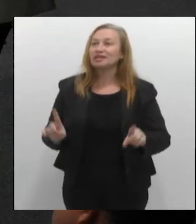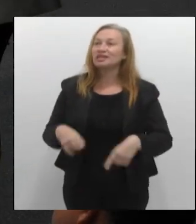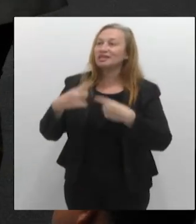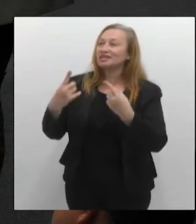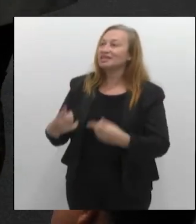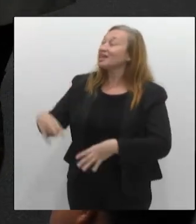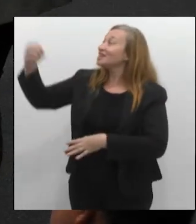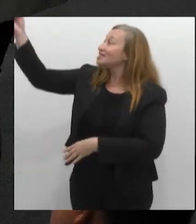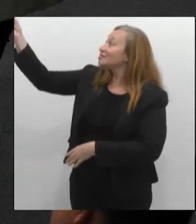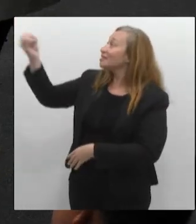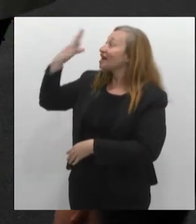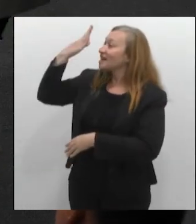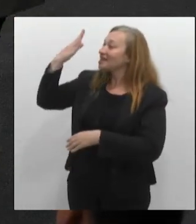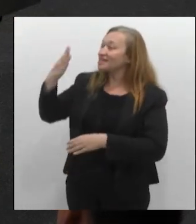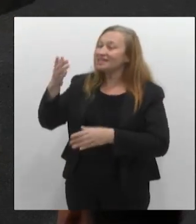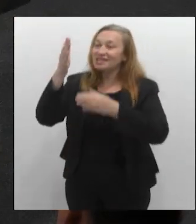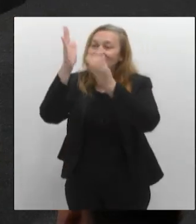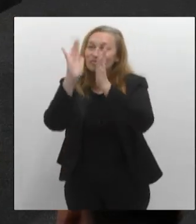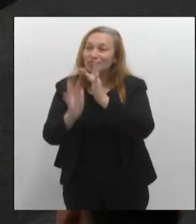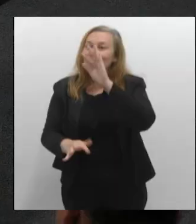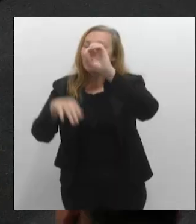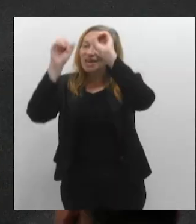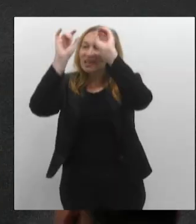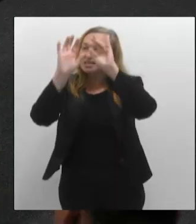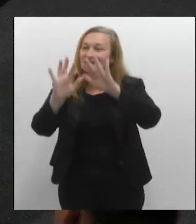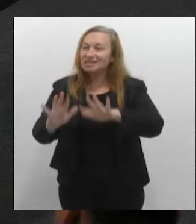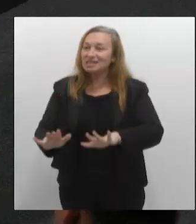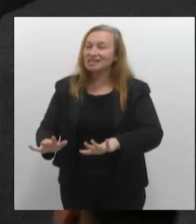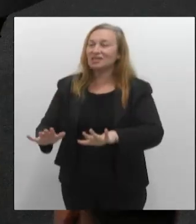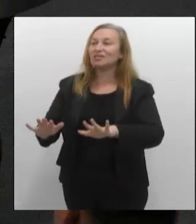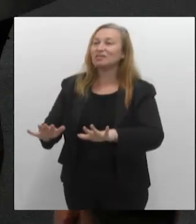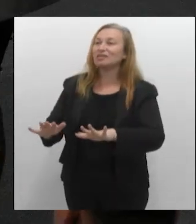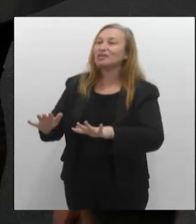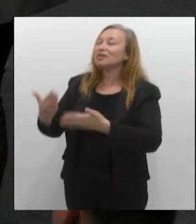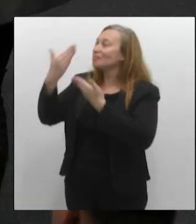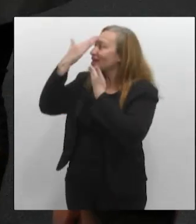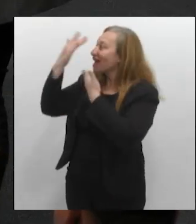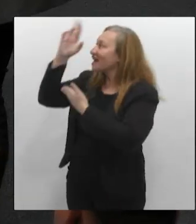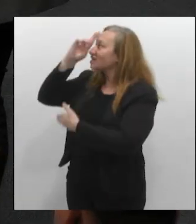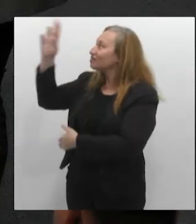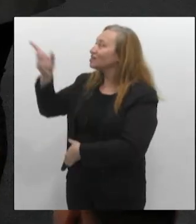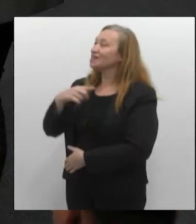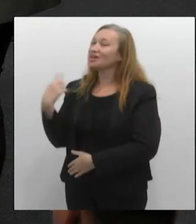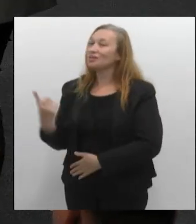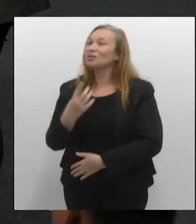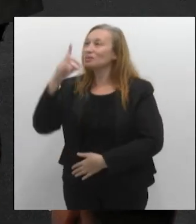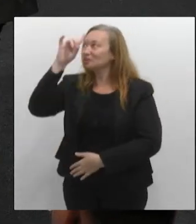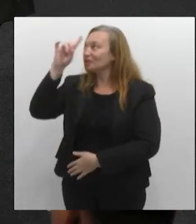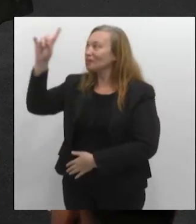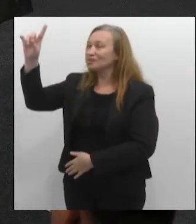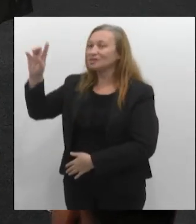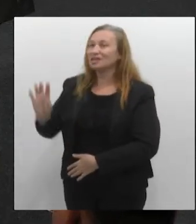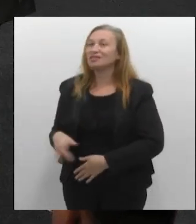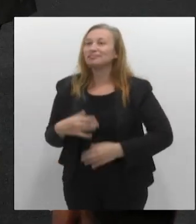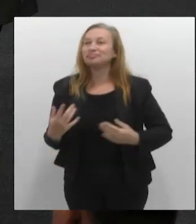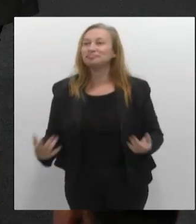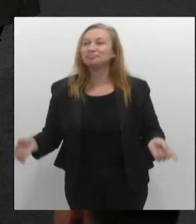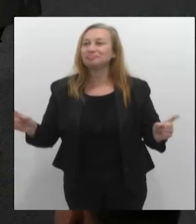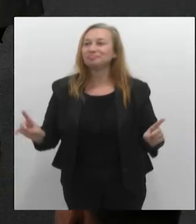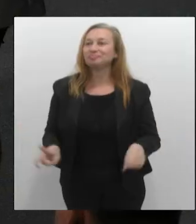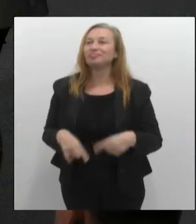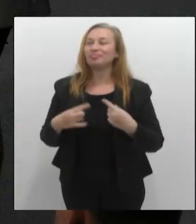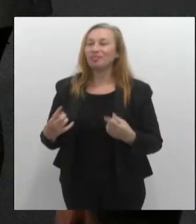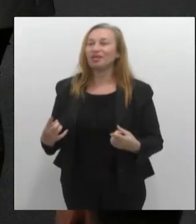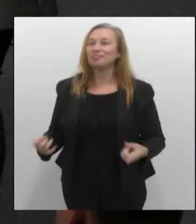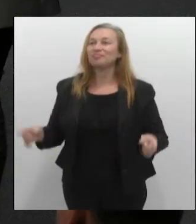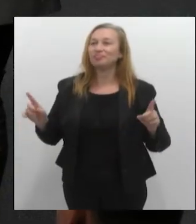Tantas graças, tantos benefícios. Obrigado, Senhor e nosso